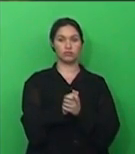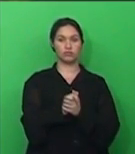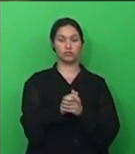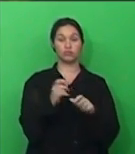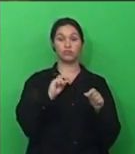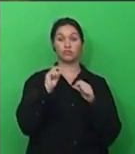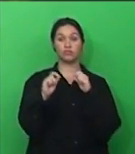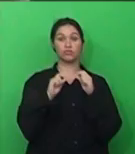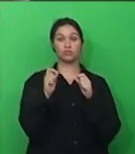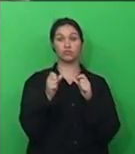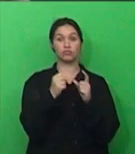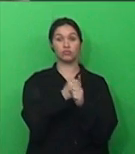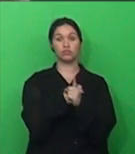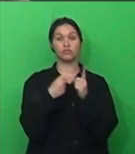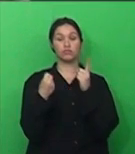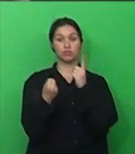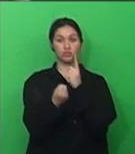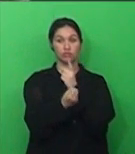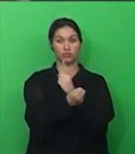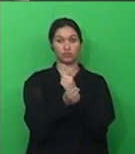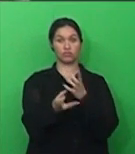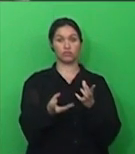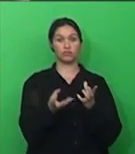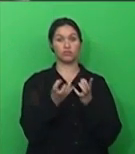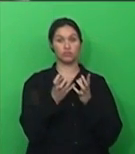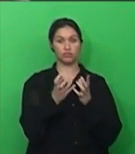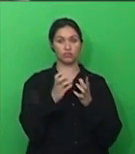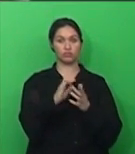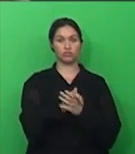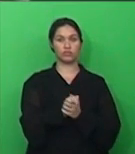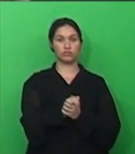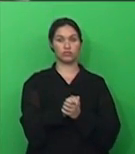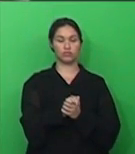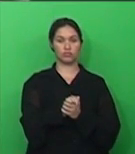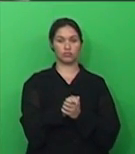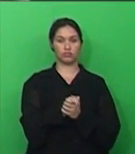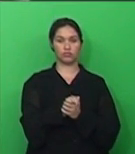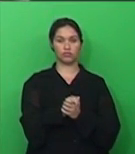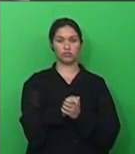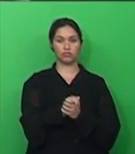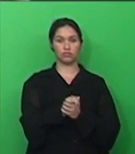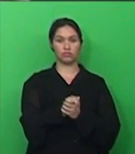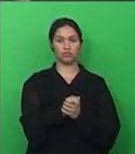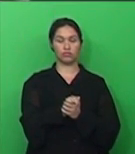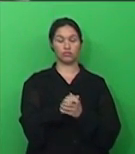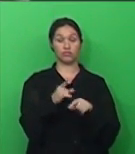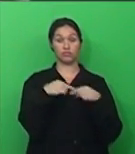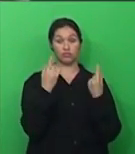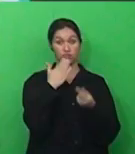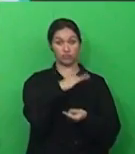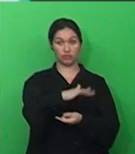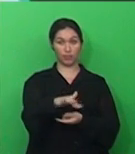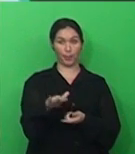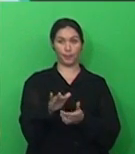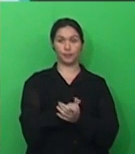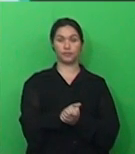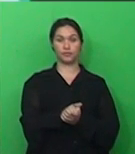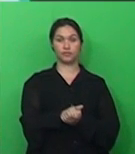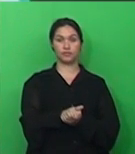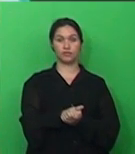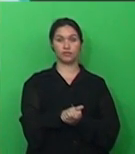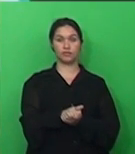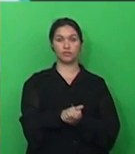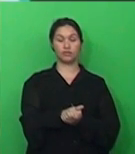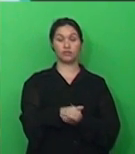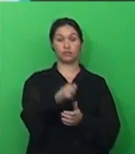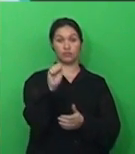sociedade deseja para a educação das nossas crianças. Esse evento aconteceu, e eu vou fazer jus aqui a quem realizou,